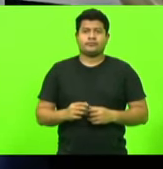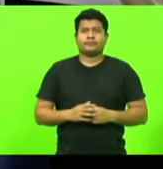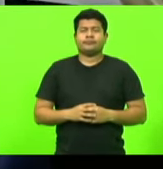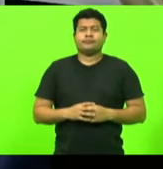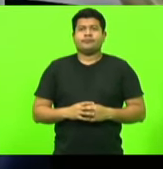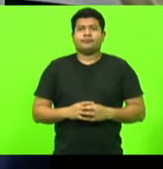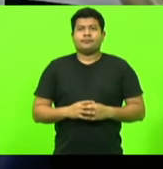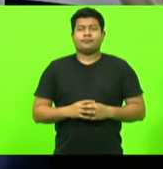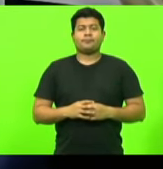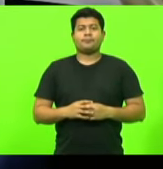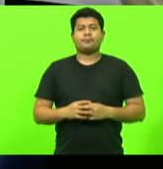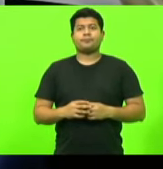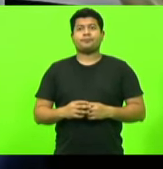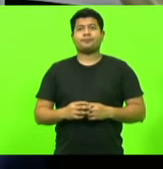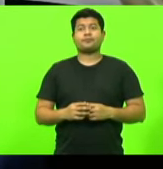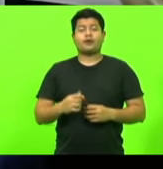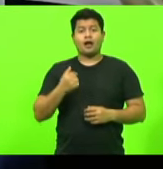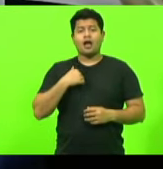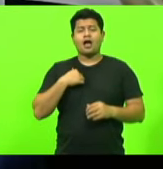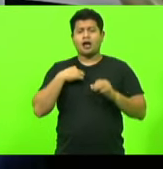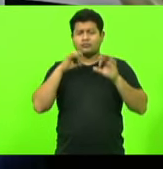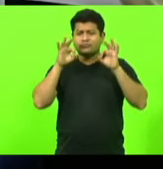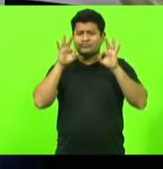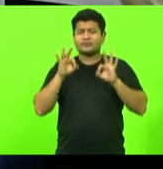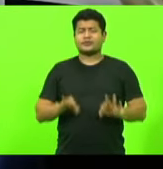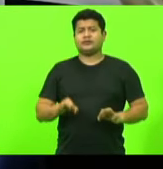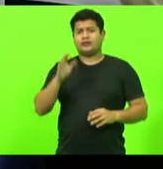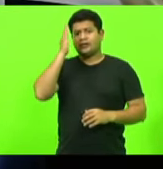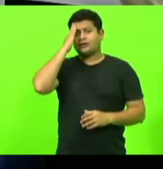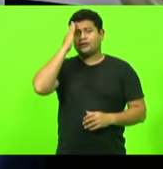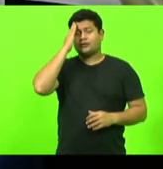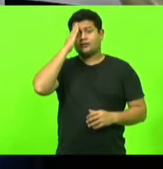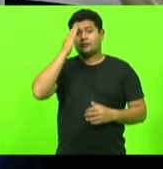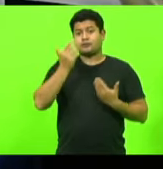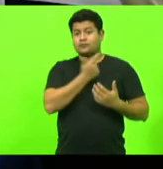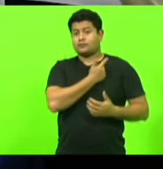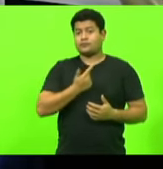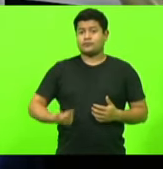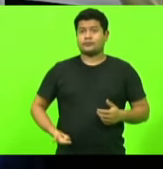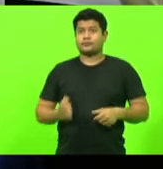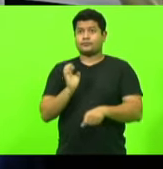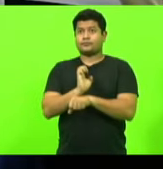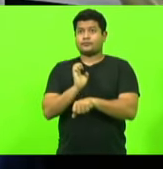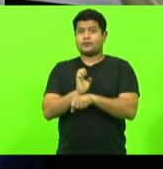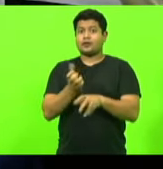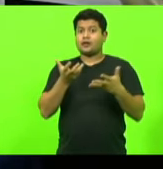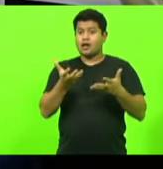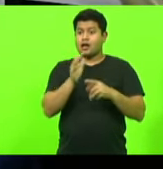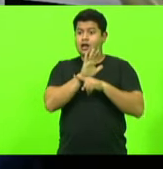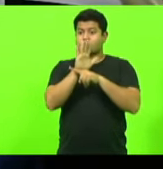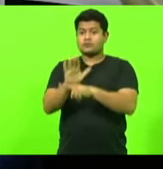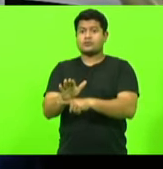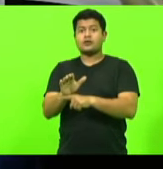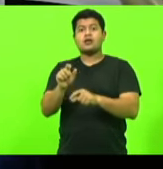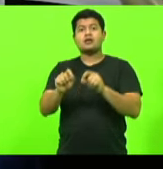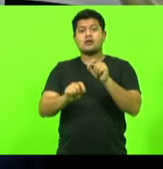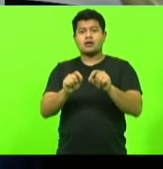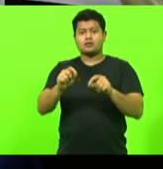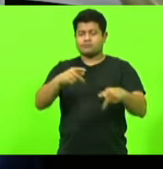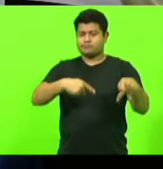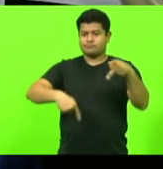Eu tenho certeza que o governo do Estado quer ajudar o povo de Santa Catarina,